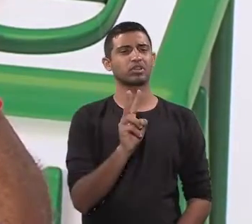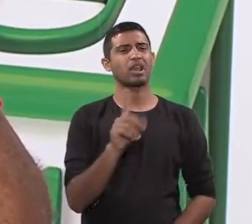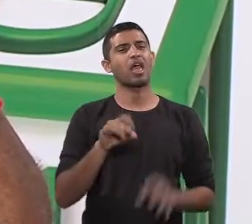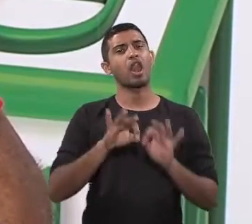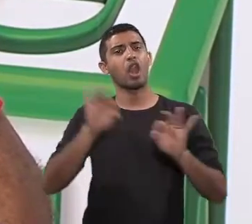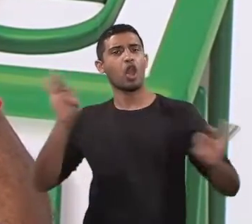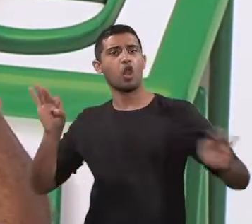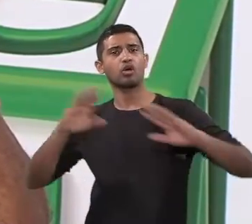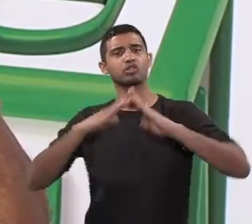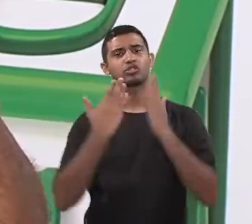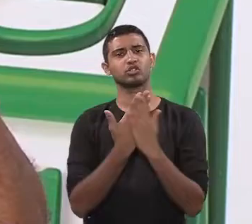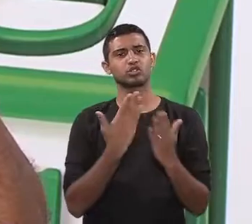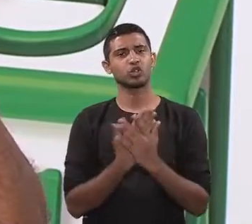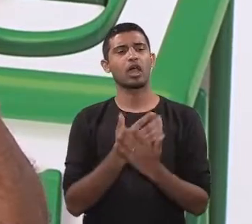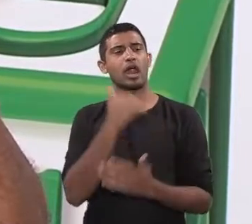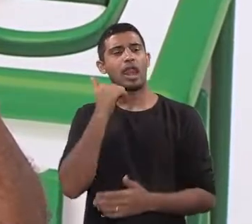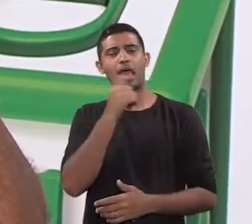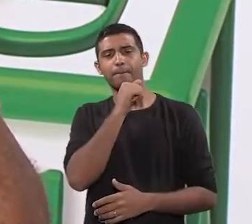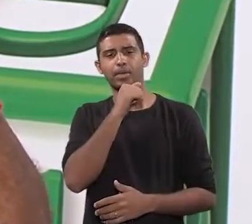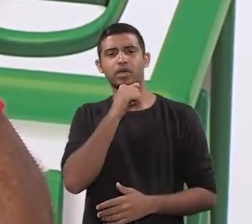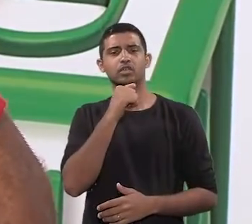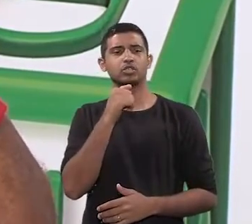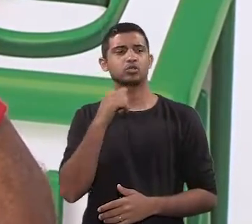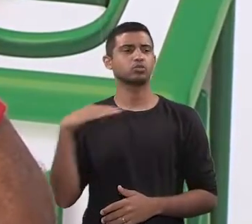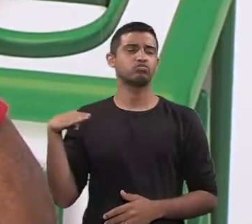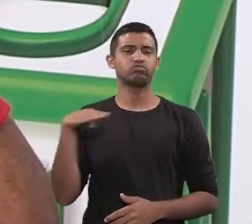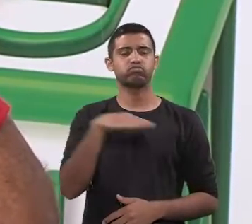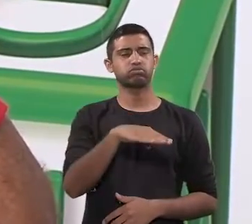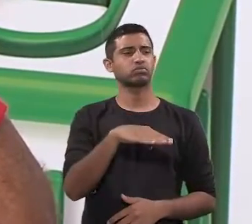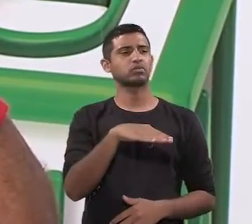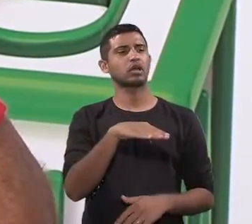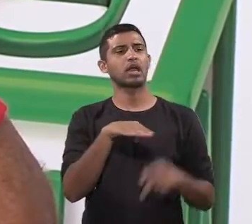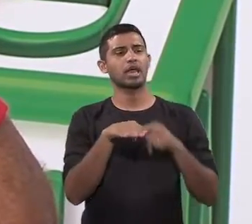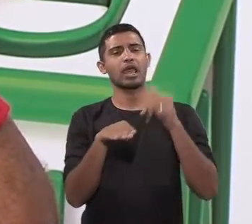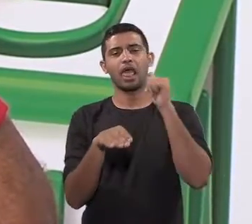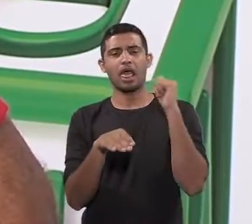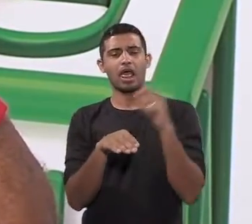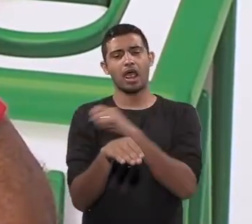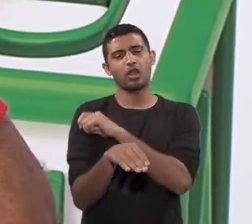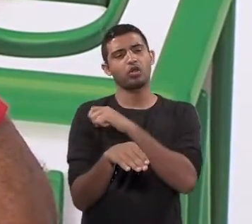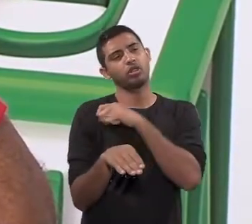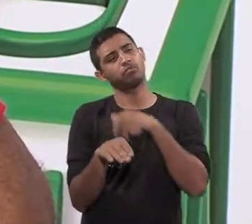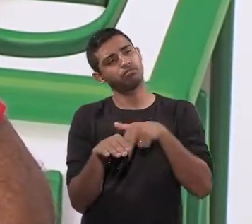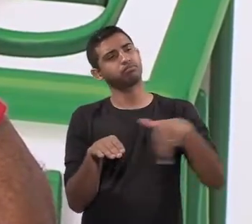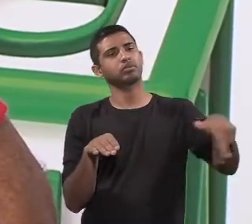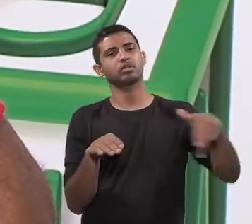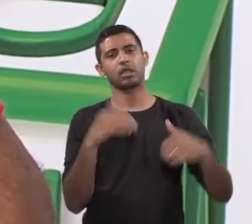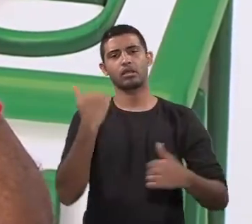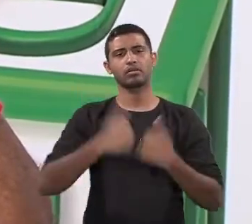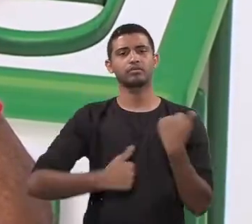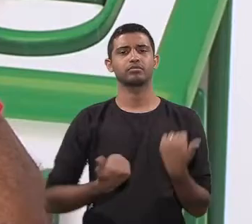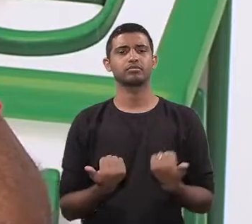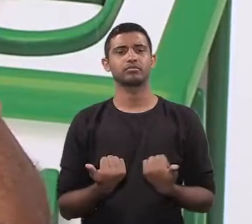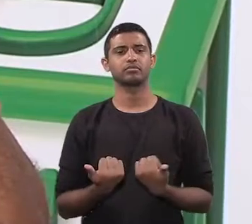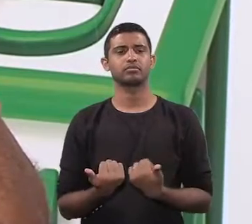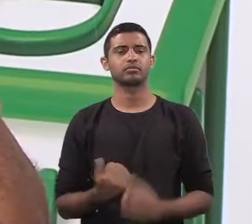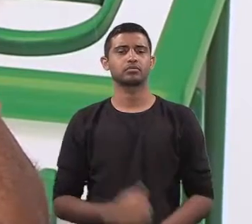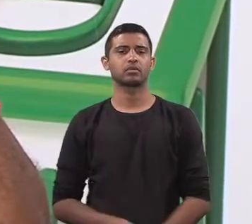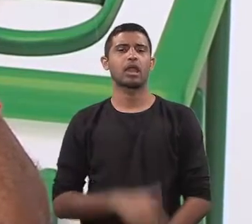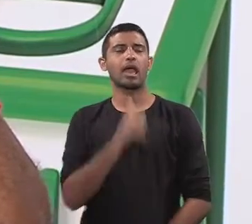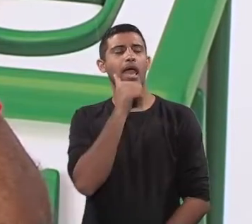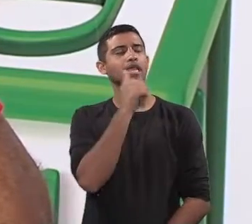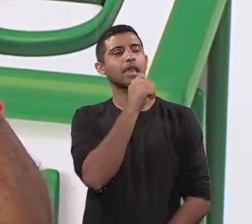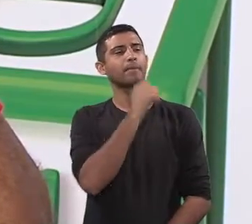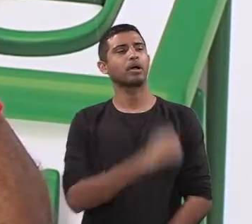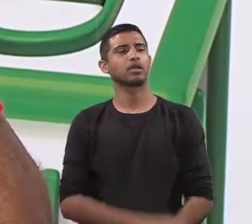bastante distante da escola, e a mãe deixava ela na escola, porque ela foi para ser aluna atleta pelo desenvolvimento dela no atletismo, e a mãe deixava